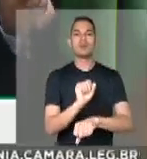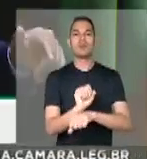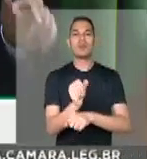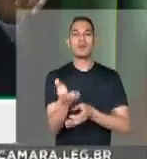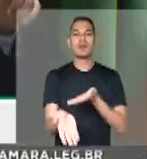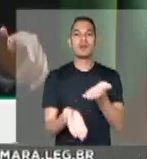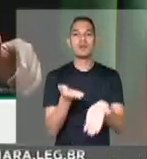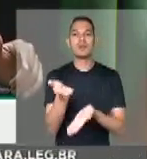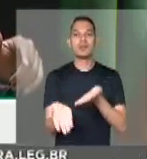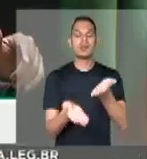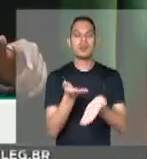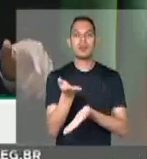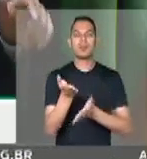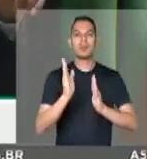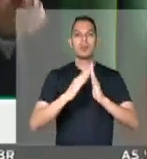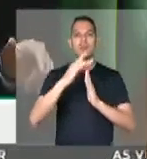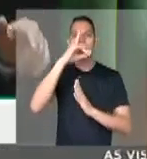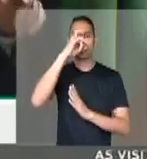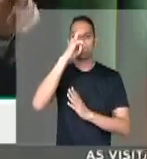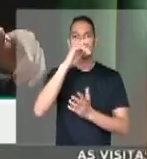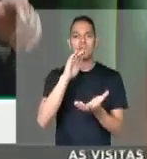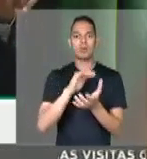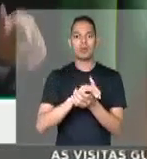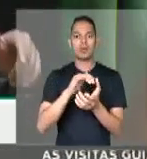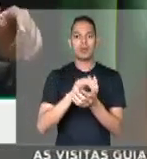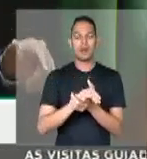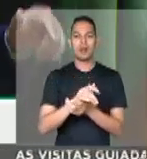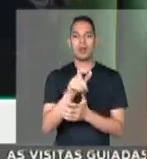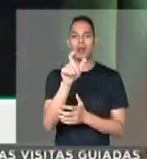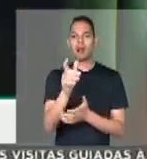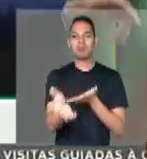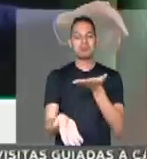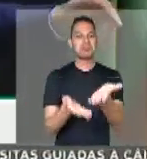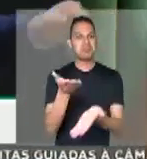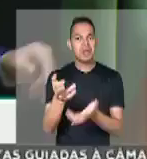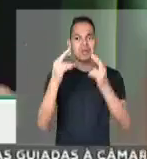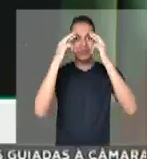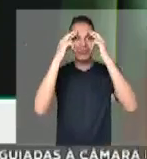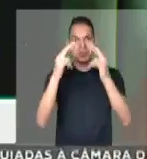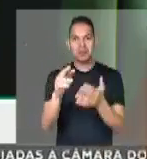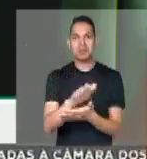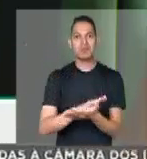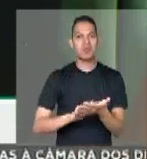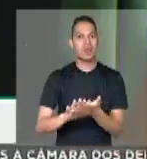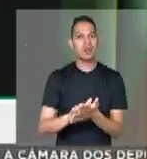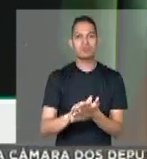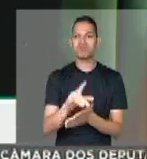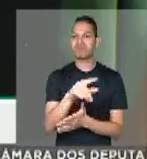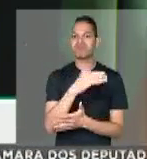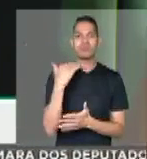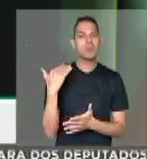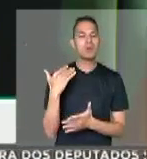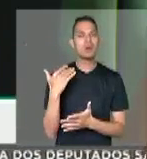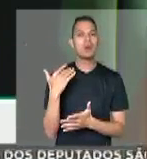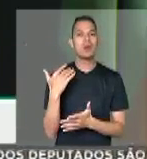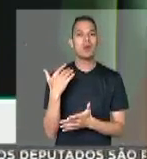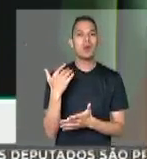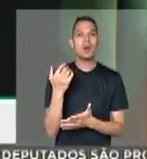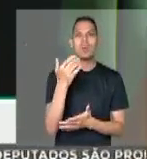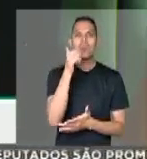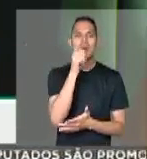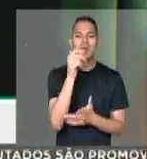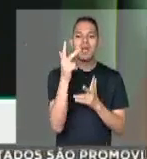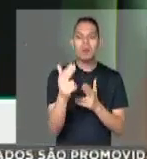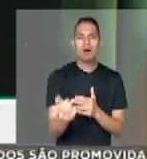tratamento no HGP em Palmas, e lá não teve o devido tratamento e respeito, veio a óbito. Mas é um momento que quantas Marias